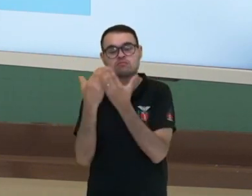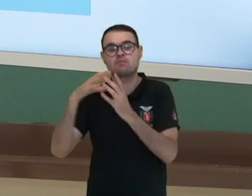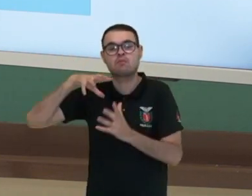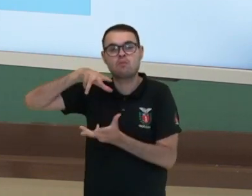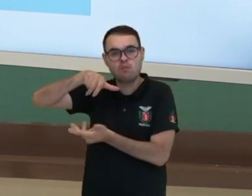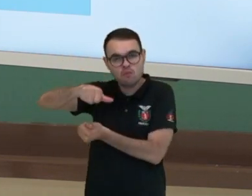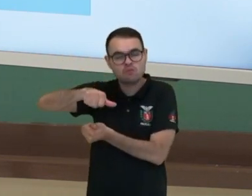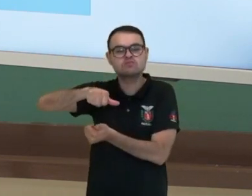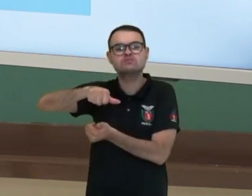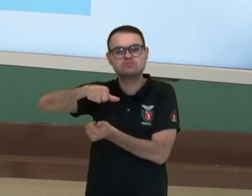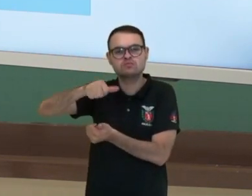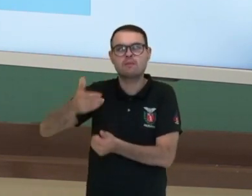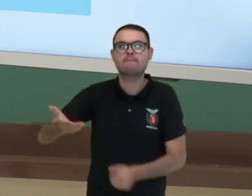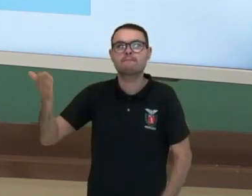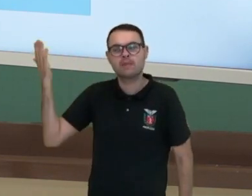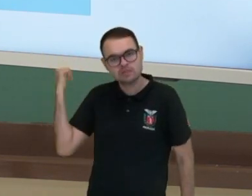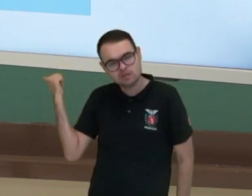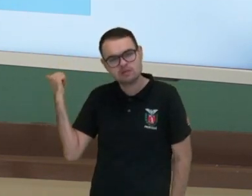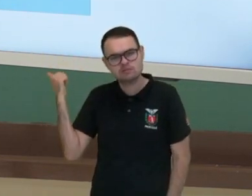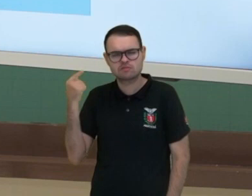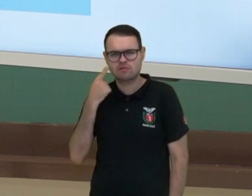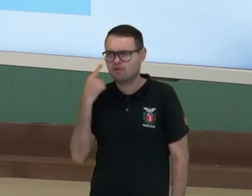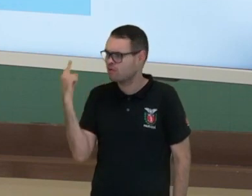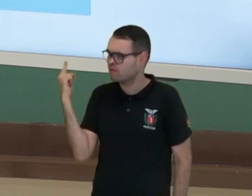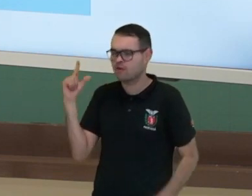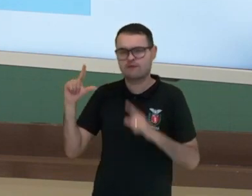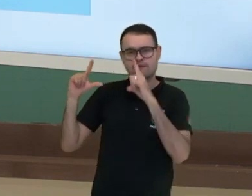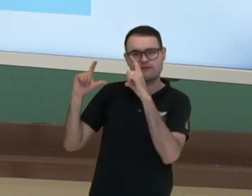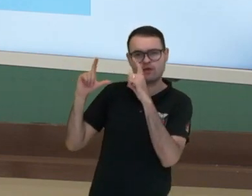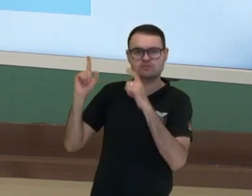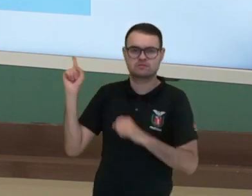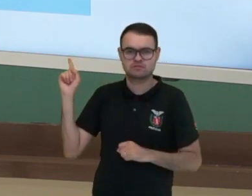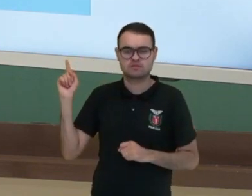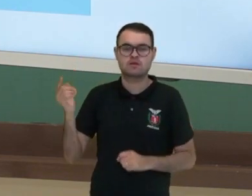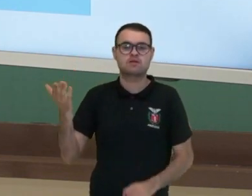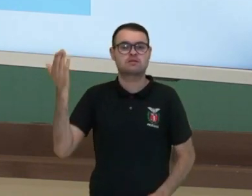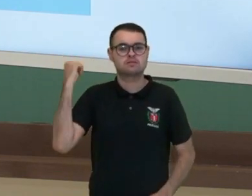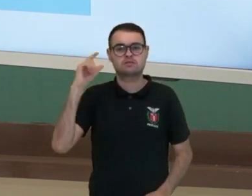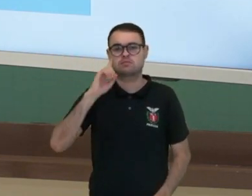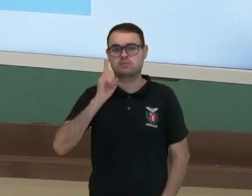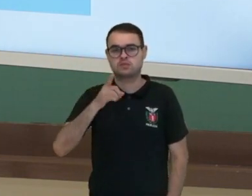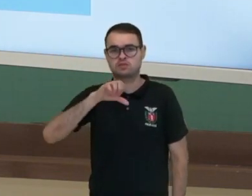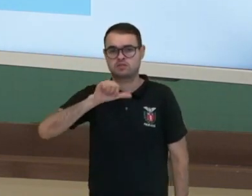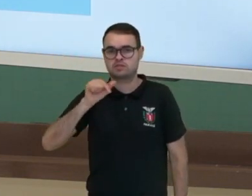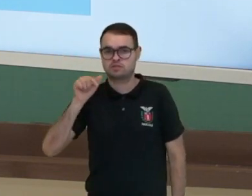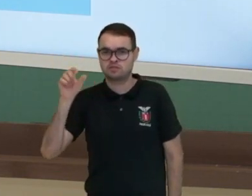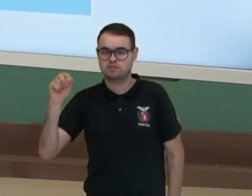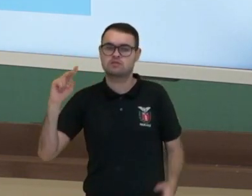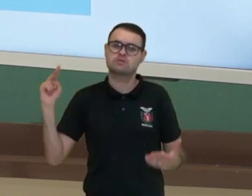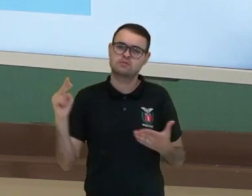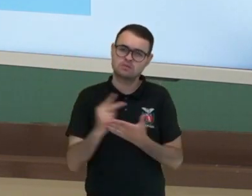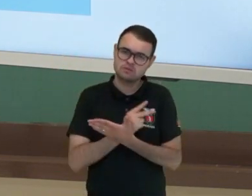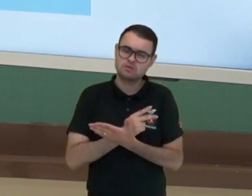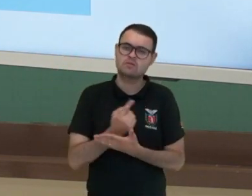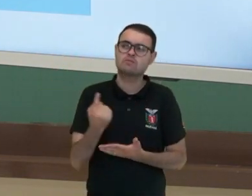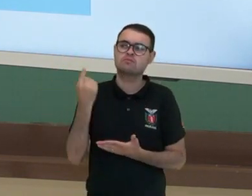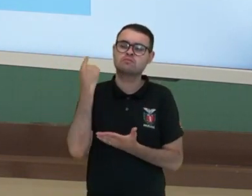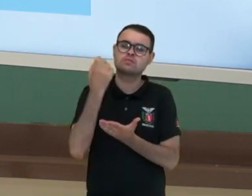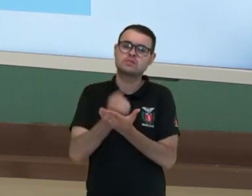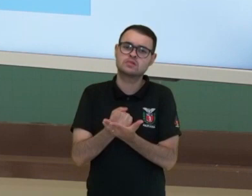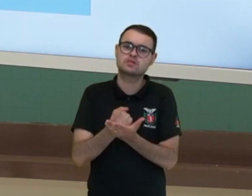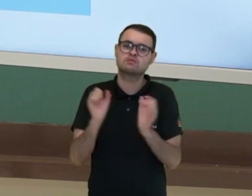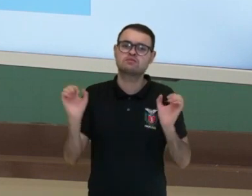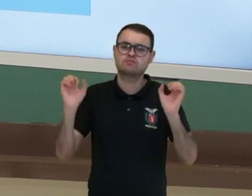Copa do Mundo foi o passado, né? Então, essa Copa do Mundo em 1970, ela está registrada num